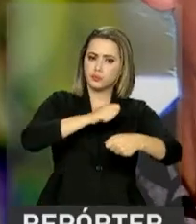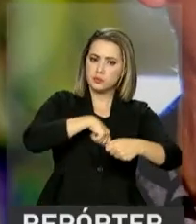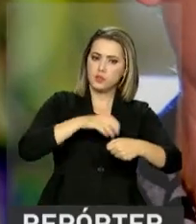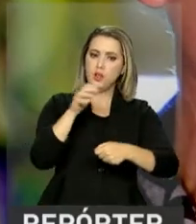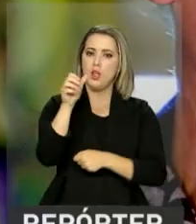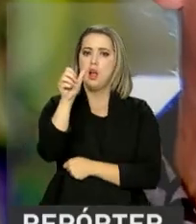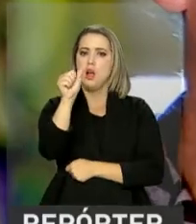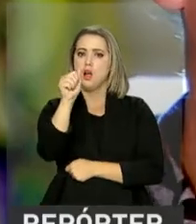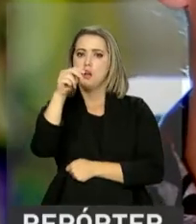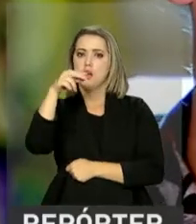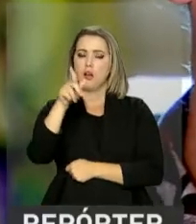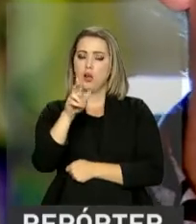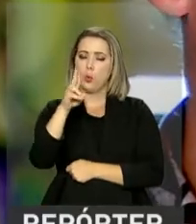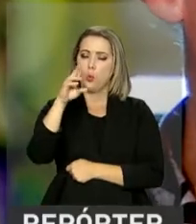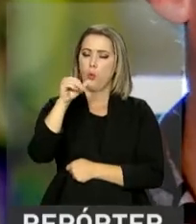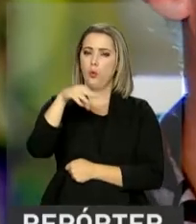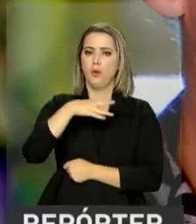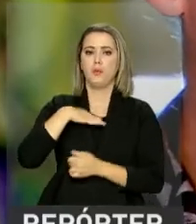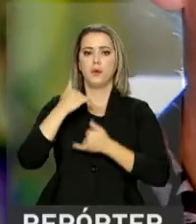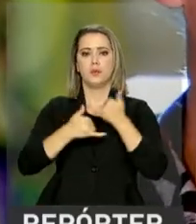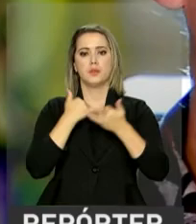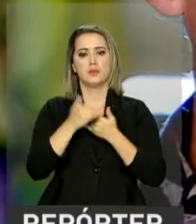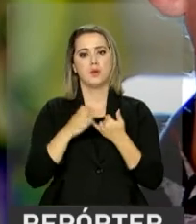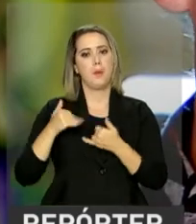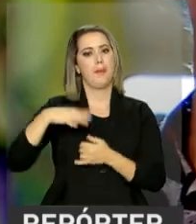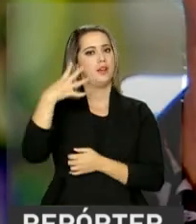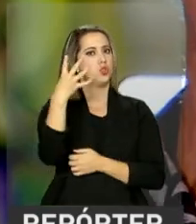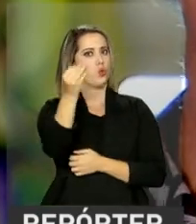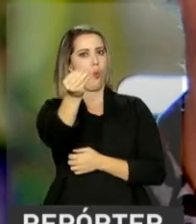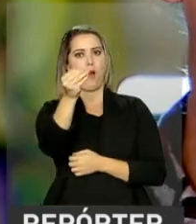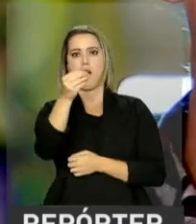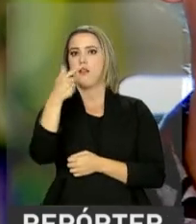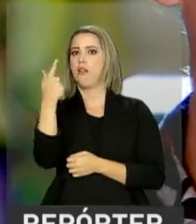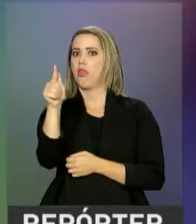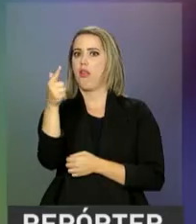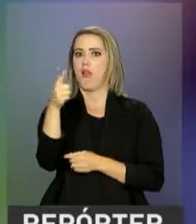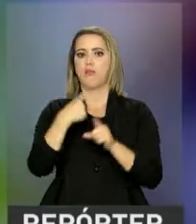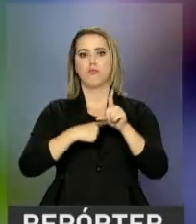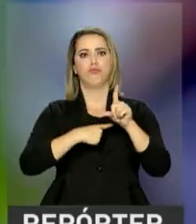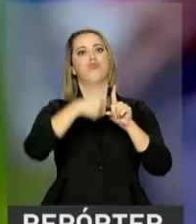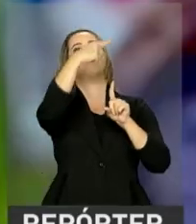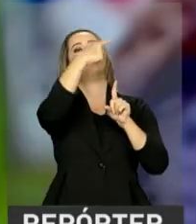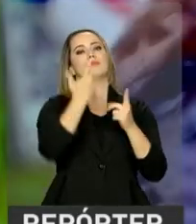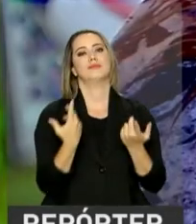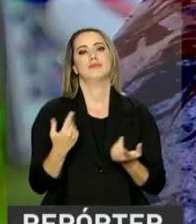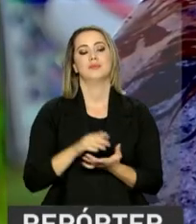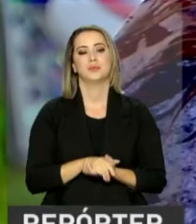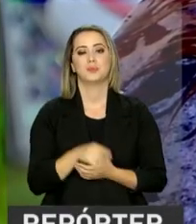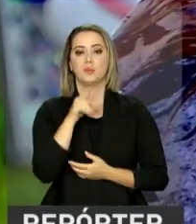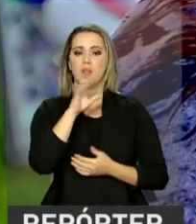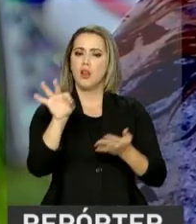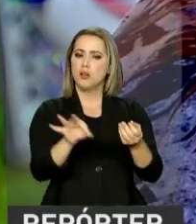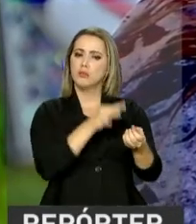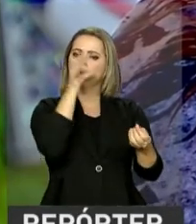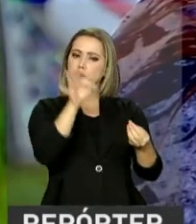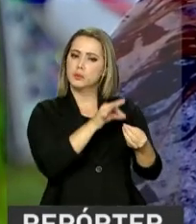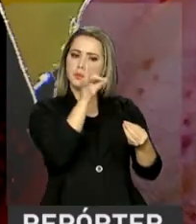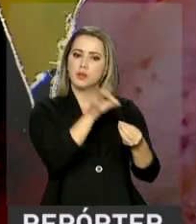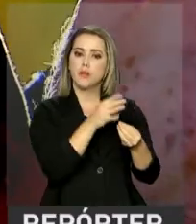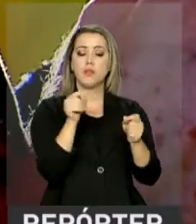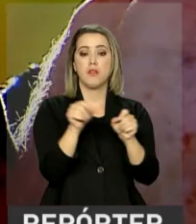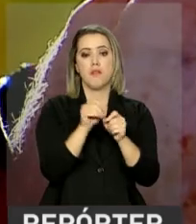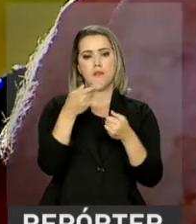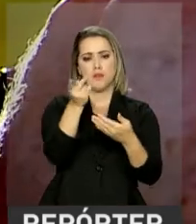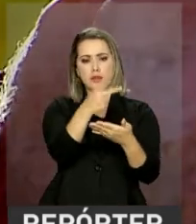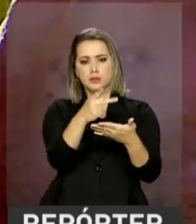fiquem fortes para brincar, aguentar a brincadeira e o calor, mais de 40 graus, debaixo da máscara. Robeval é artesão e confecciona máscaras